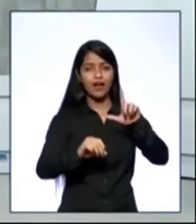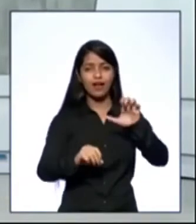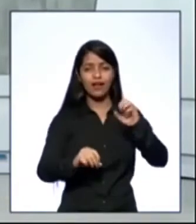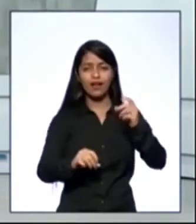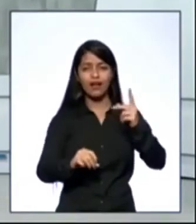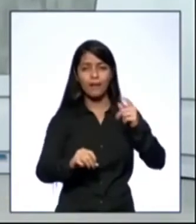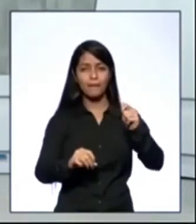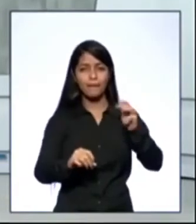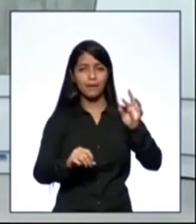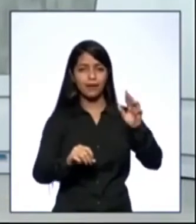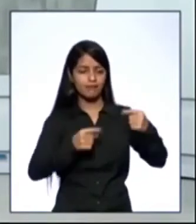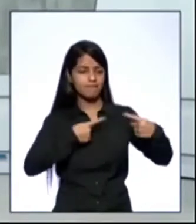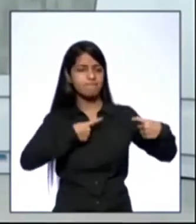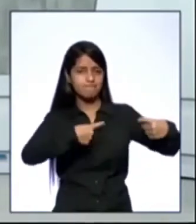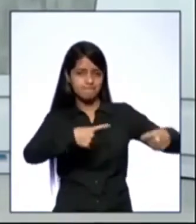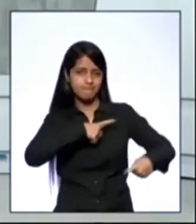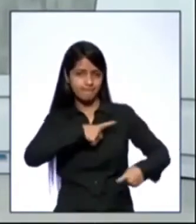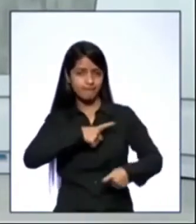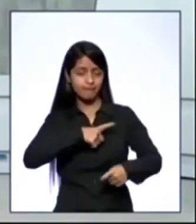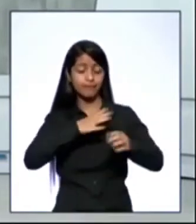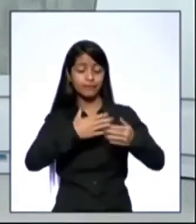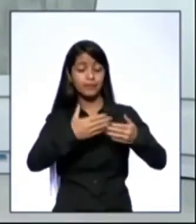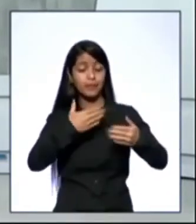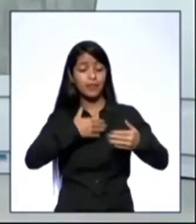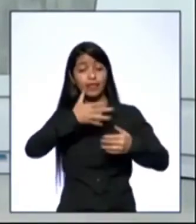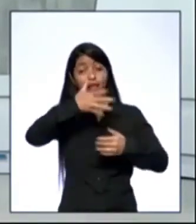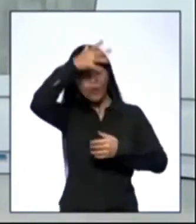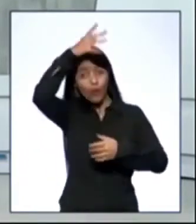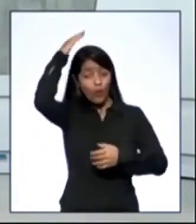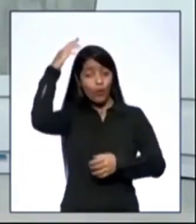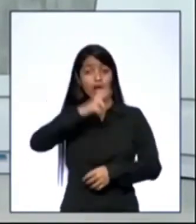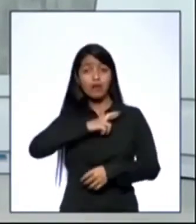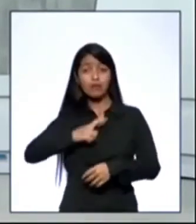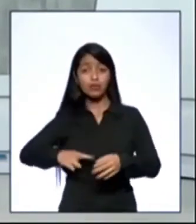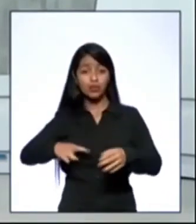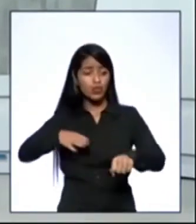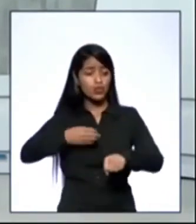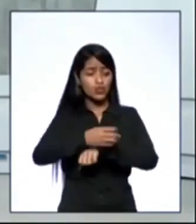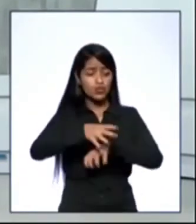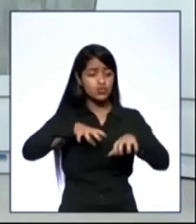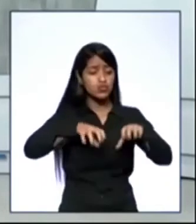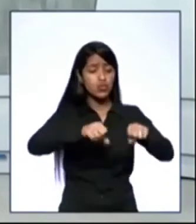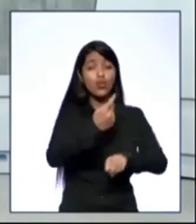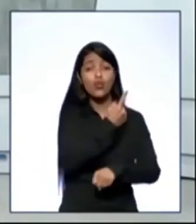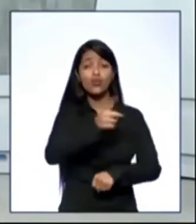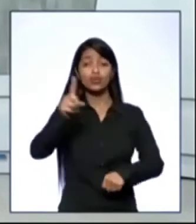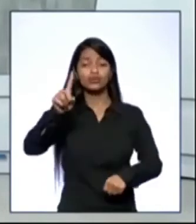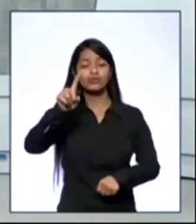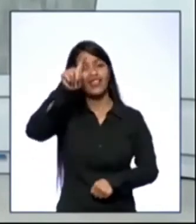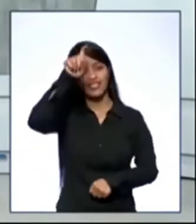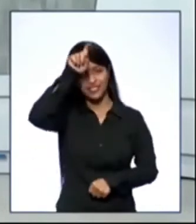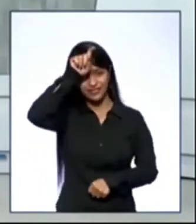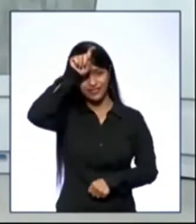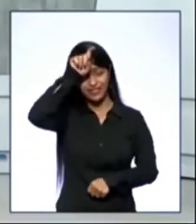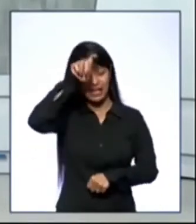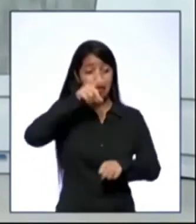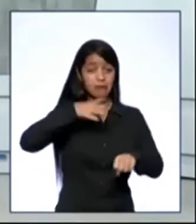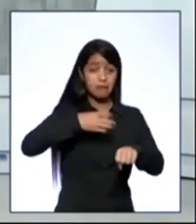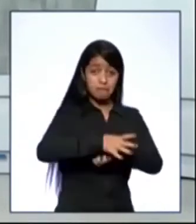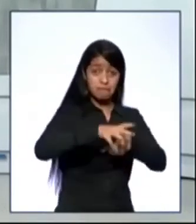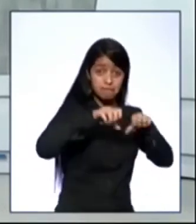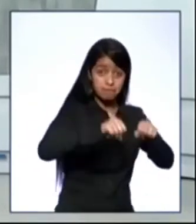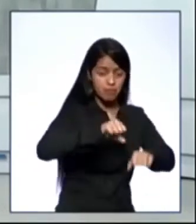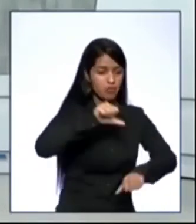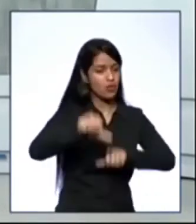da República é o Egito. Por quê? Porque o Egito se dá no mesmo momento que Roma vira um império. Entendeu? Então Roma,